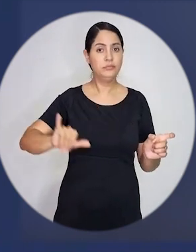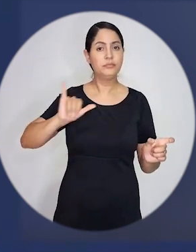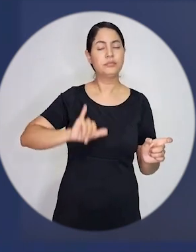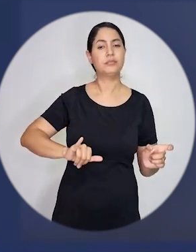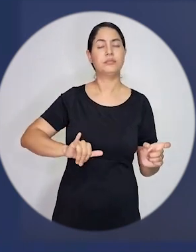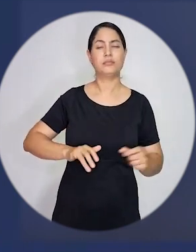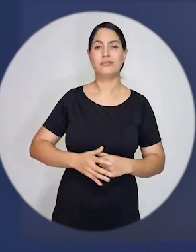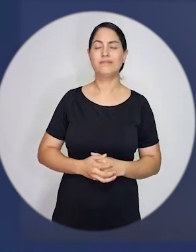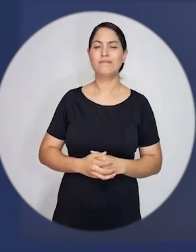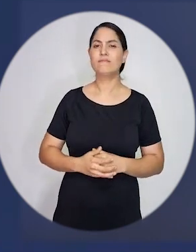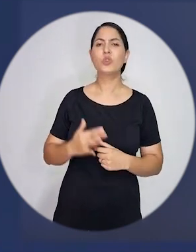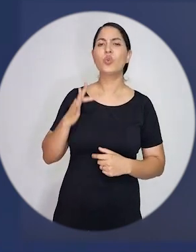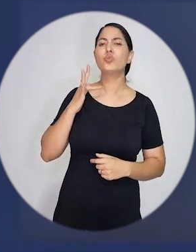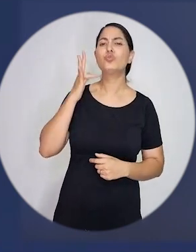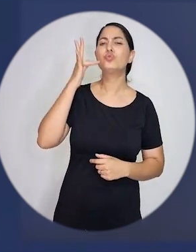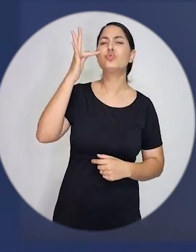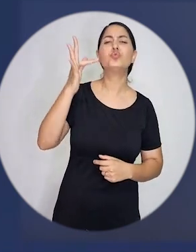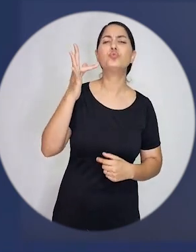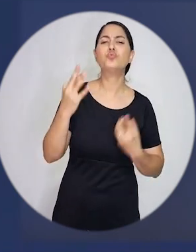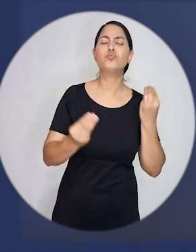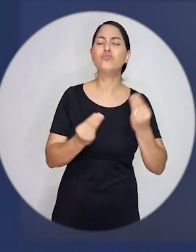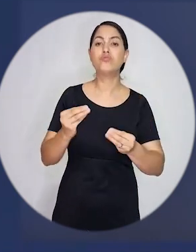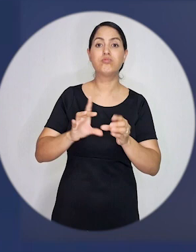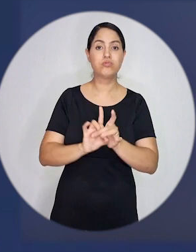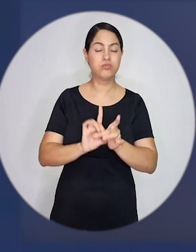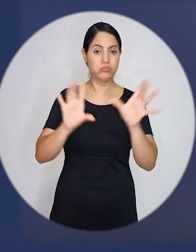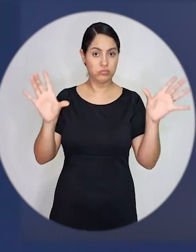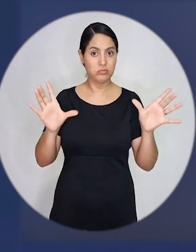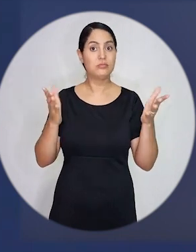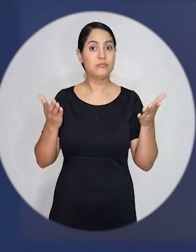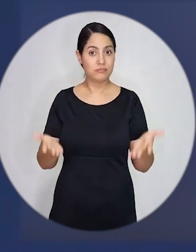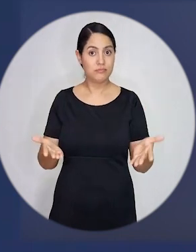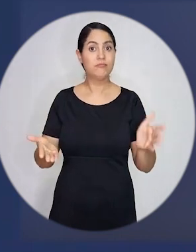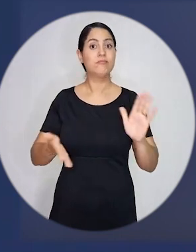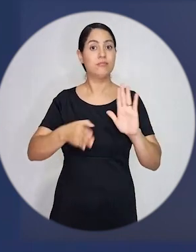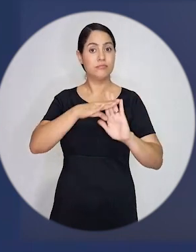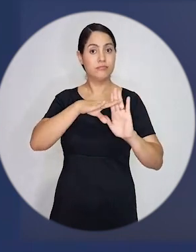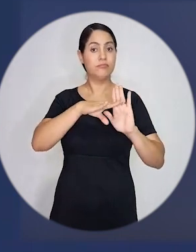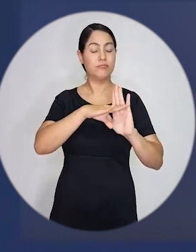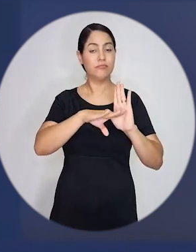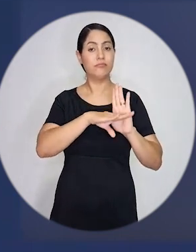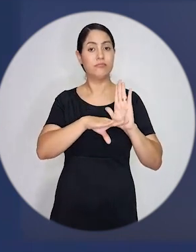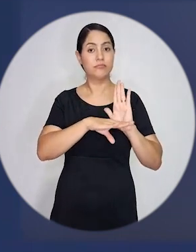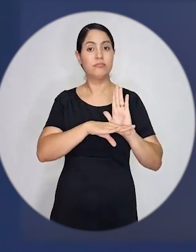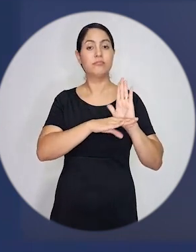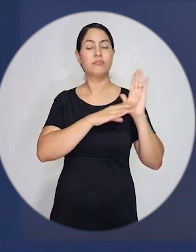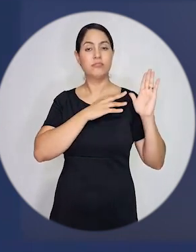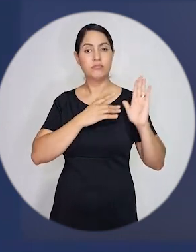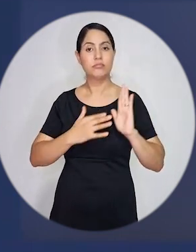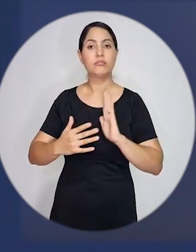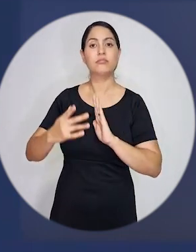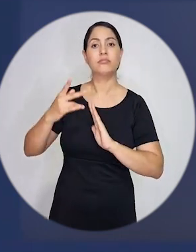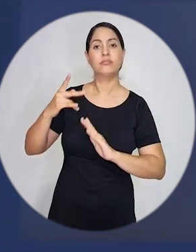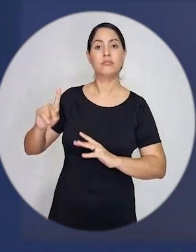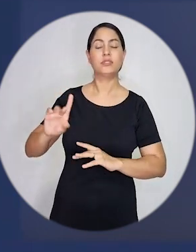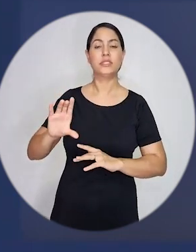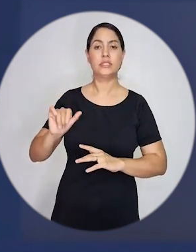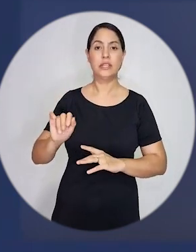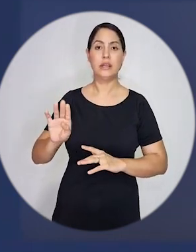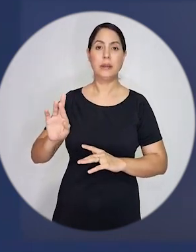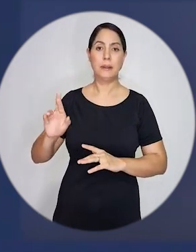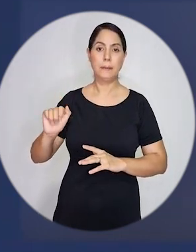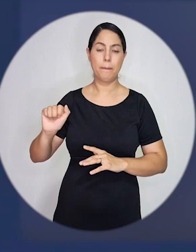Barbosa dizia: o princípio do futuro é a democracia. Essa foi a pauta que inspirou a trajetória